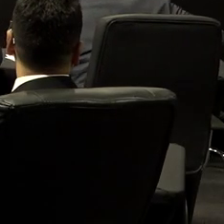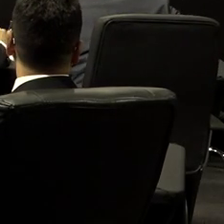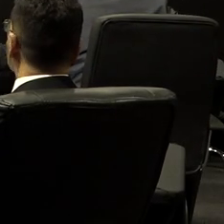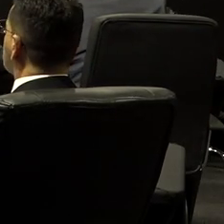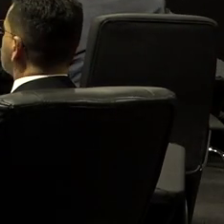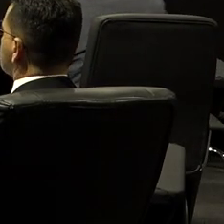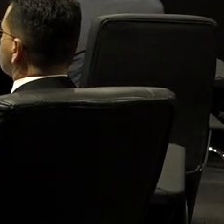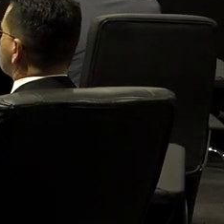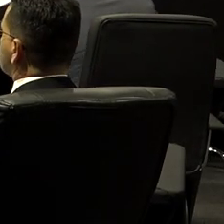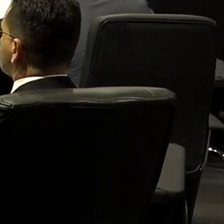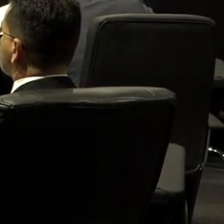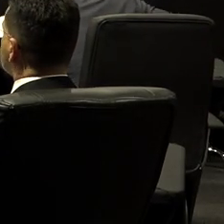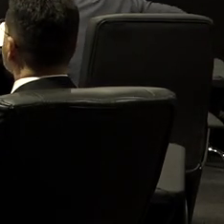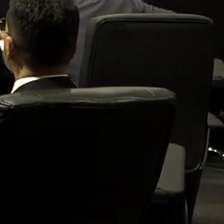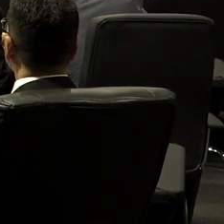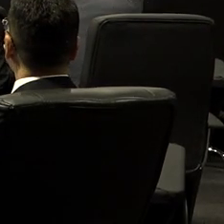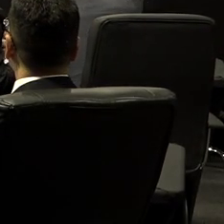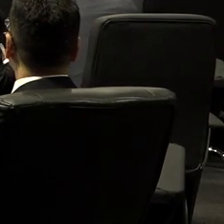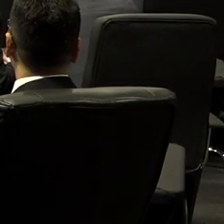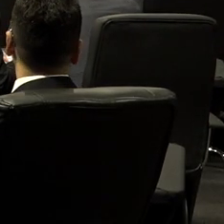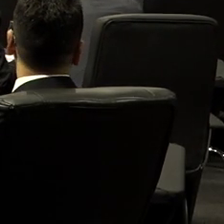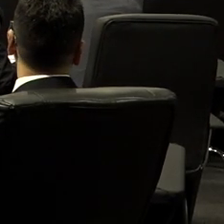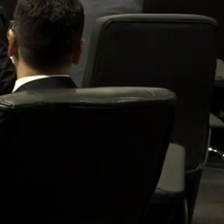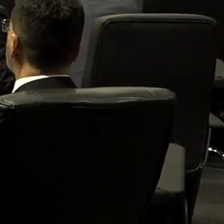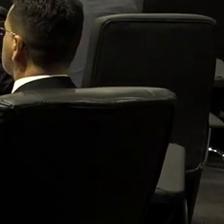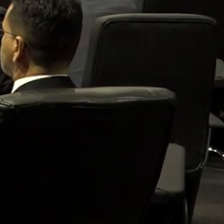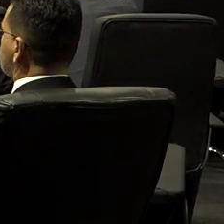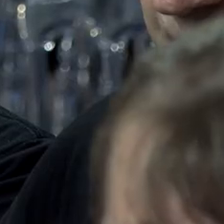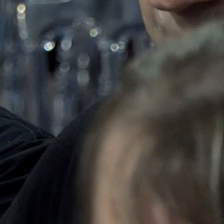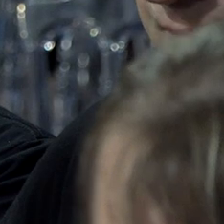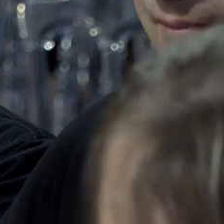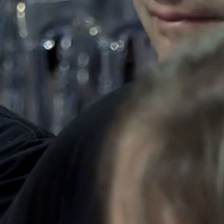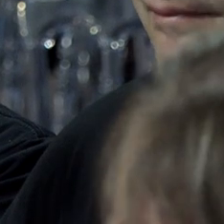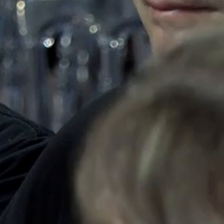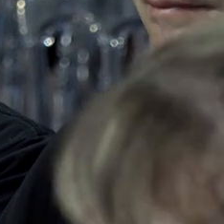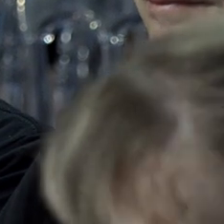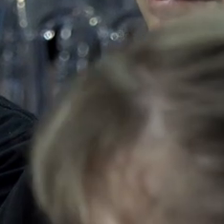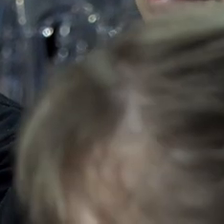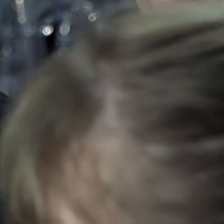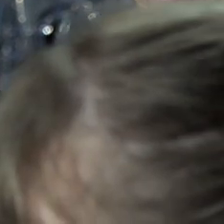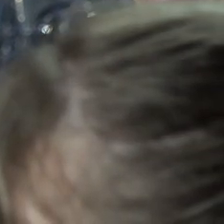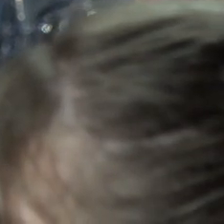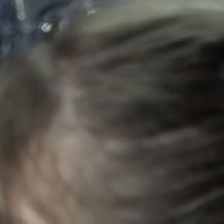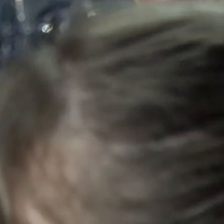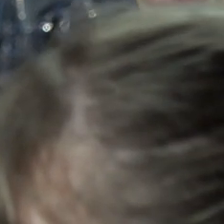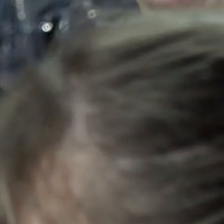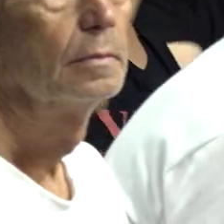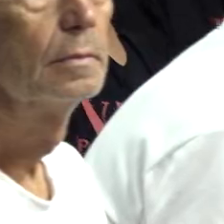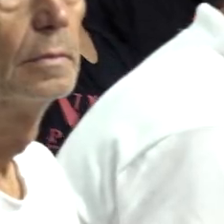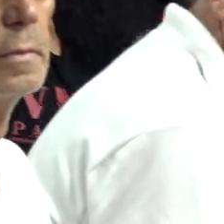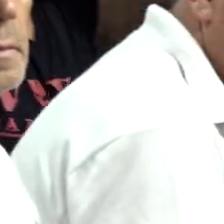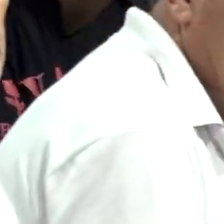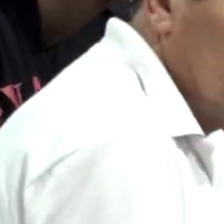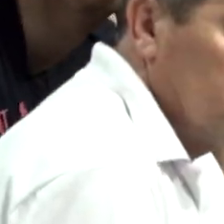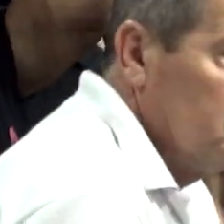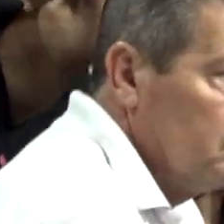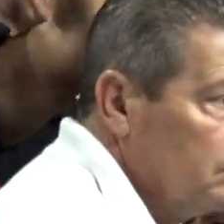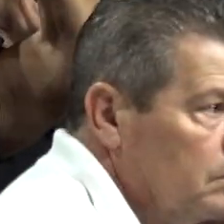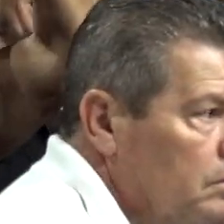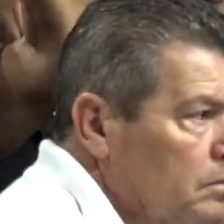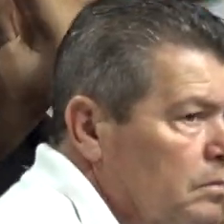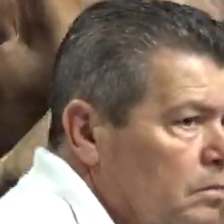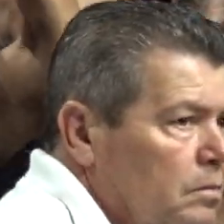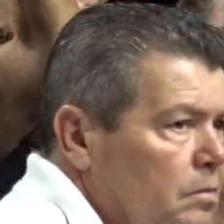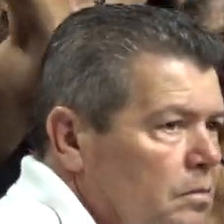agradeceu a aprovação pela Assembleia Legislativa do projeto de lei que instituiu o Mês da Tulipa Vermelha, de autoria